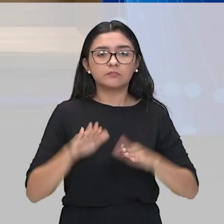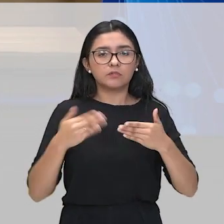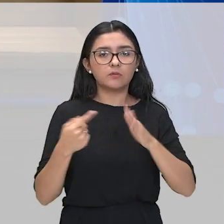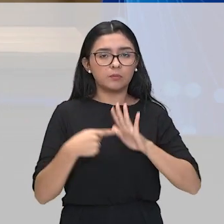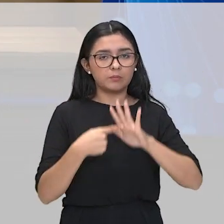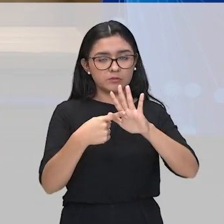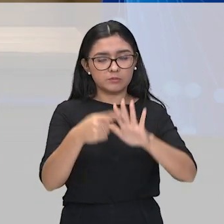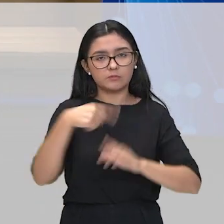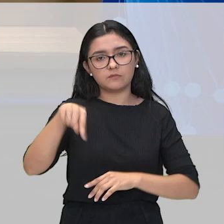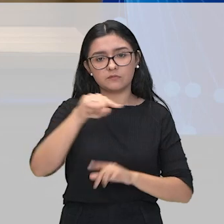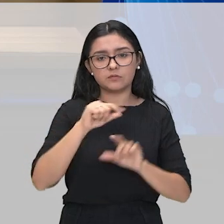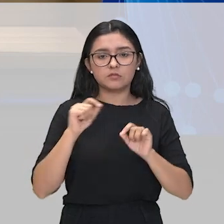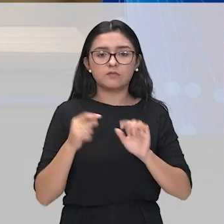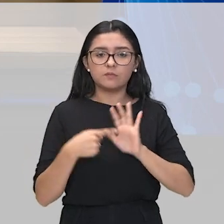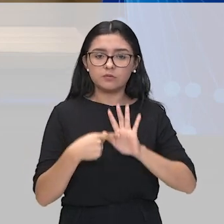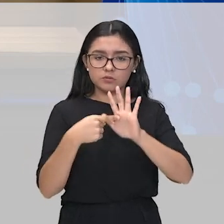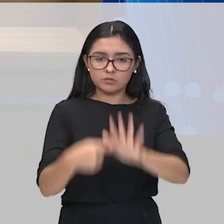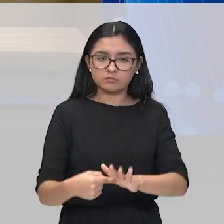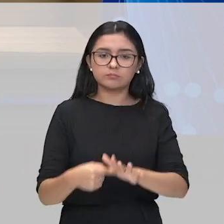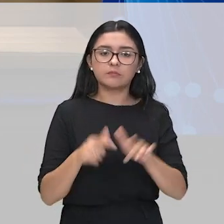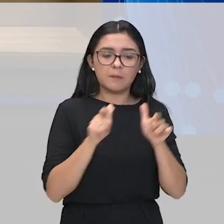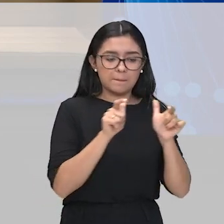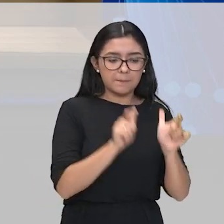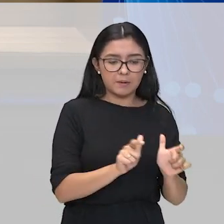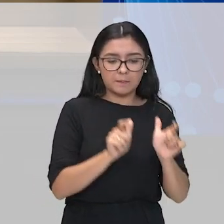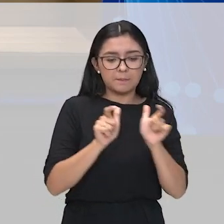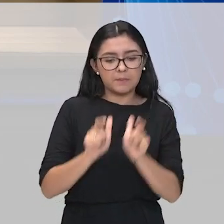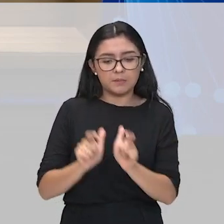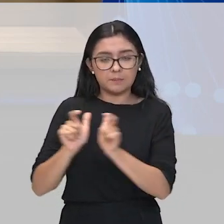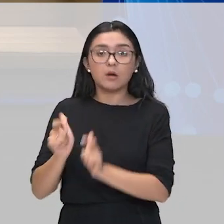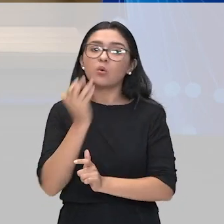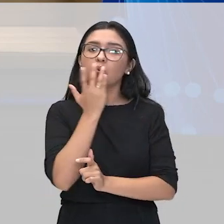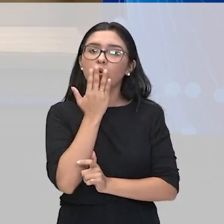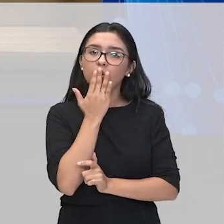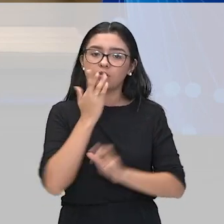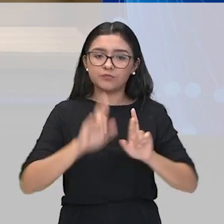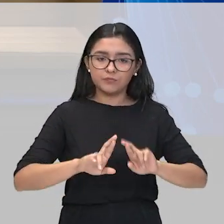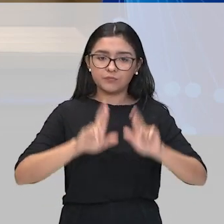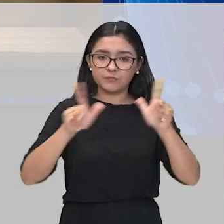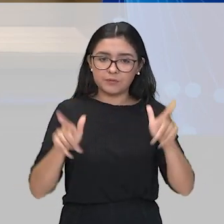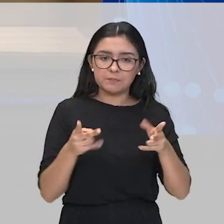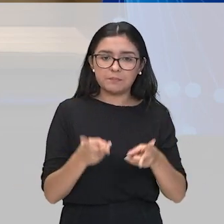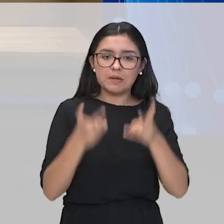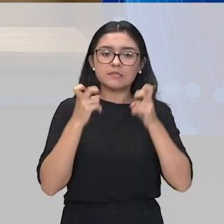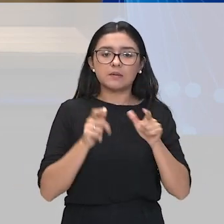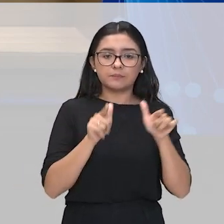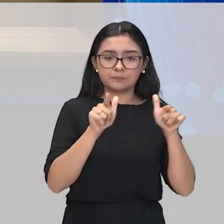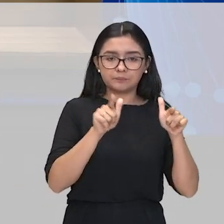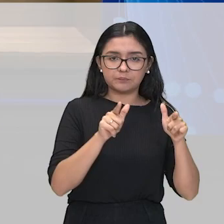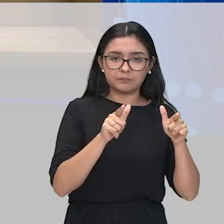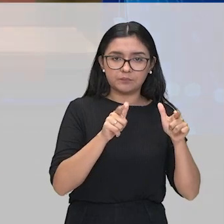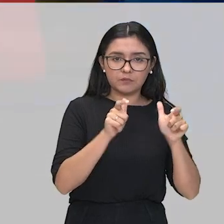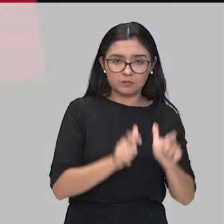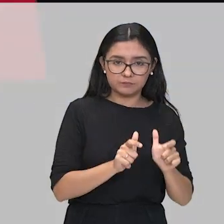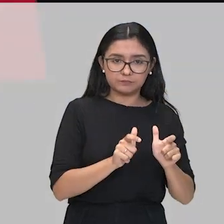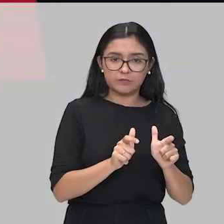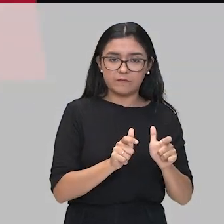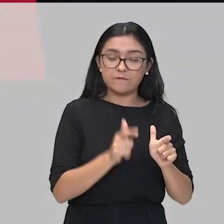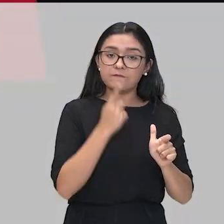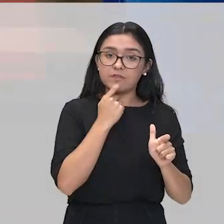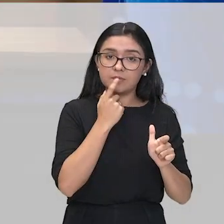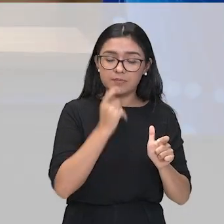mostrar isso, eu trouxe aqui alguns cartões de cores diferentes. Como você pode ver, nós temos aqui um cartão de